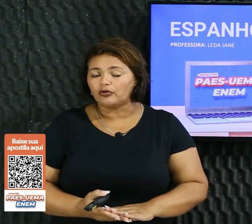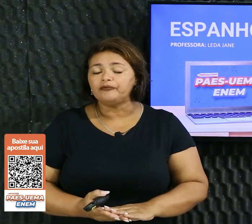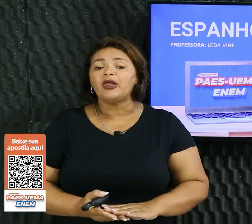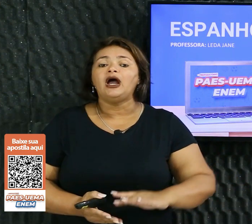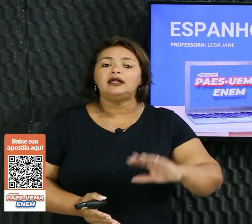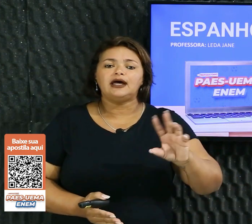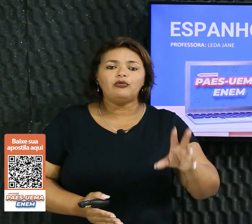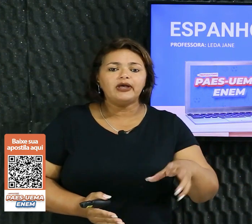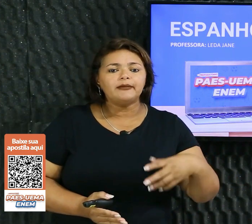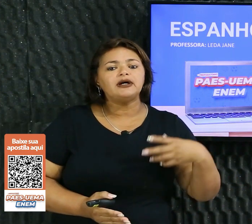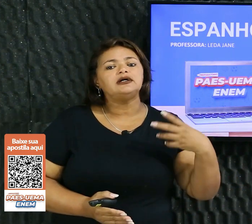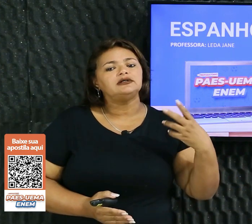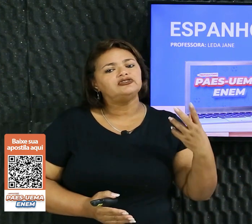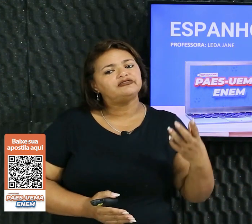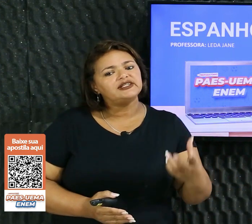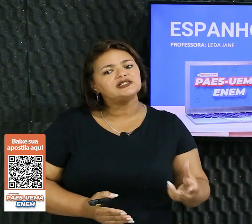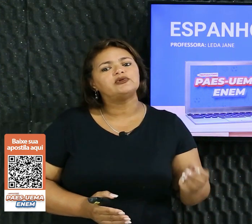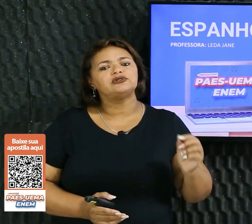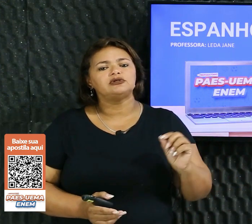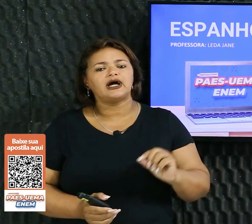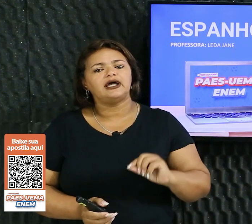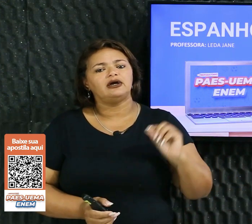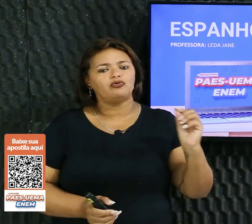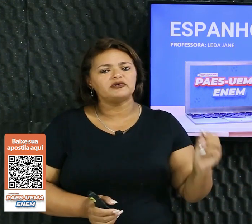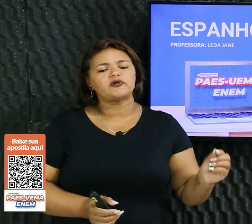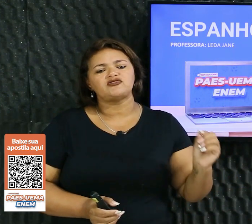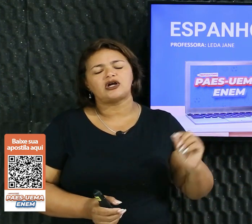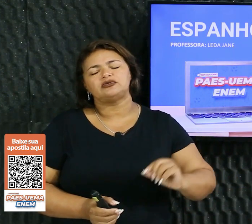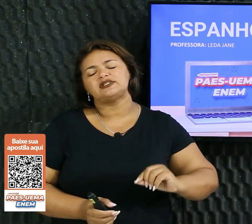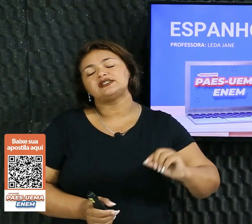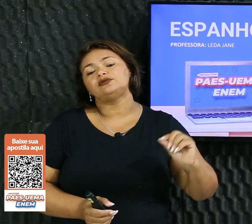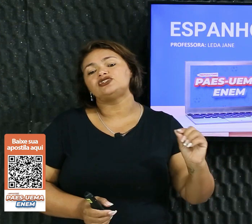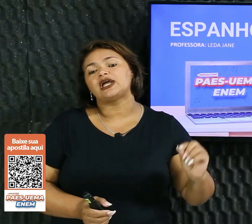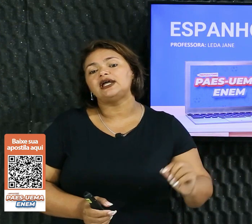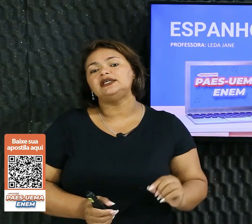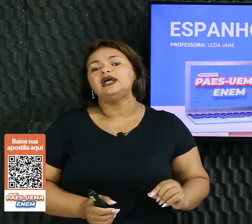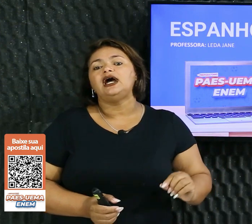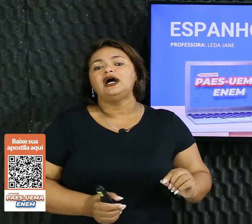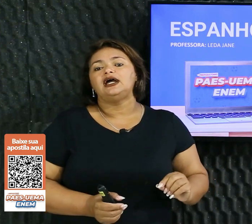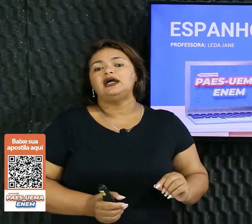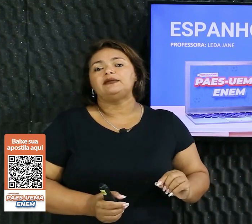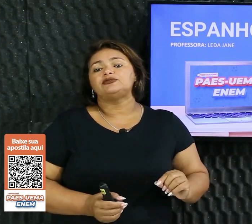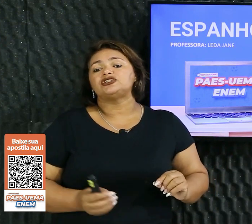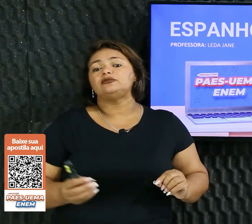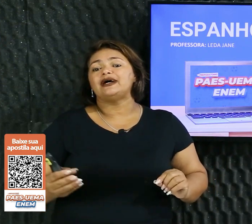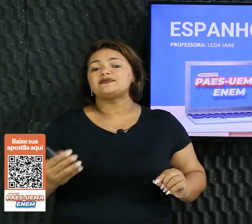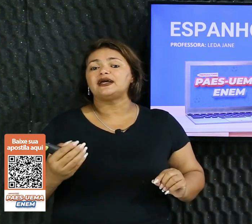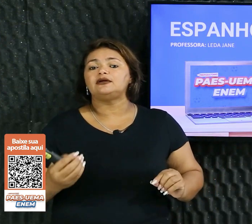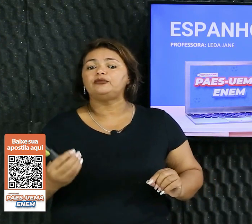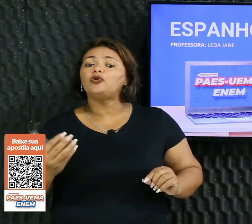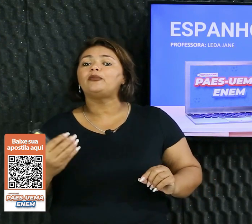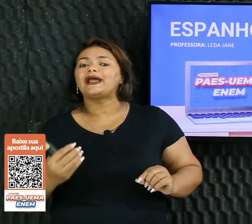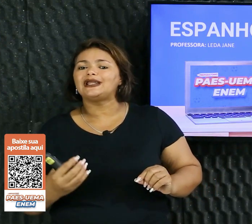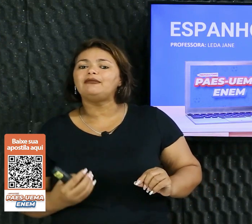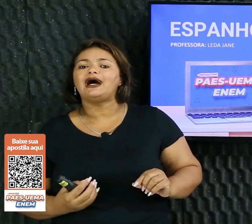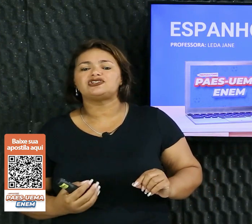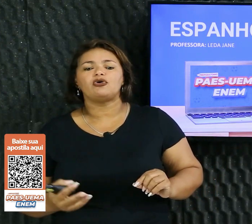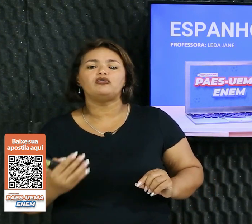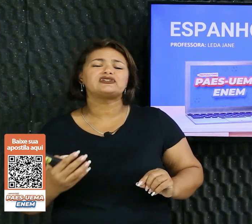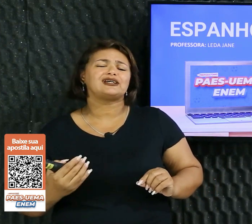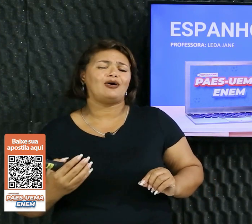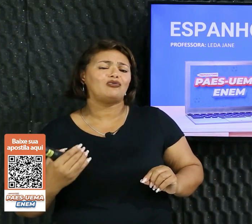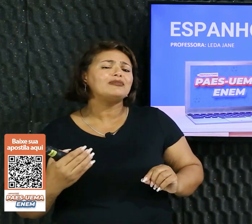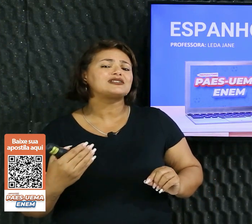em espanhol. Na UEMA, de vez em quando cai, em algumas provas já aconteceu de cair, puxando mais um pouco para